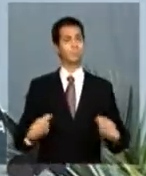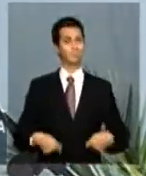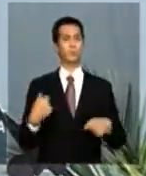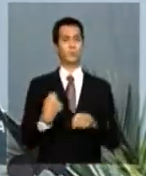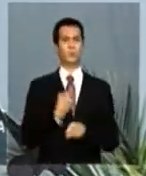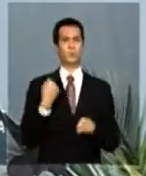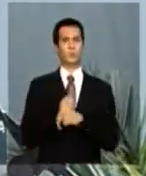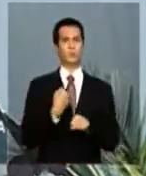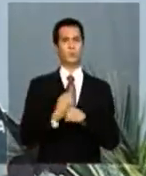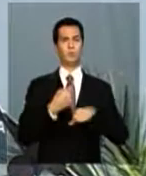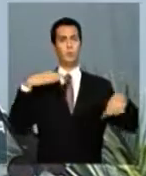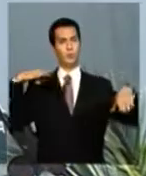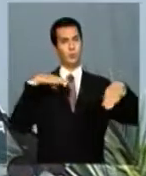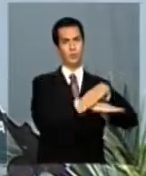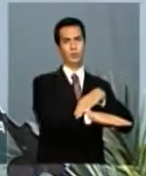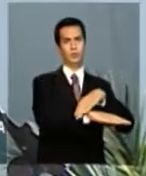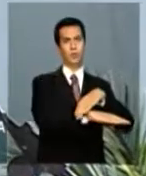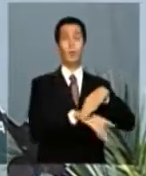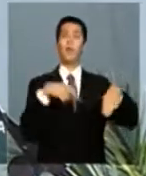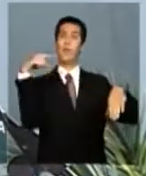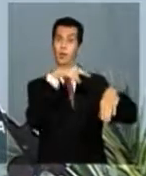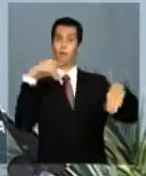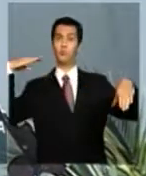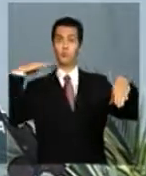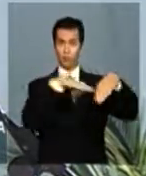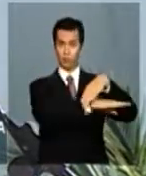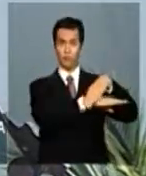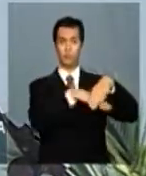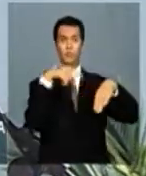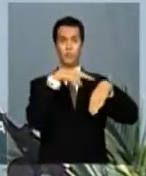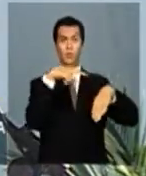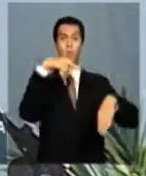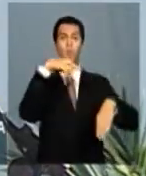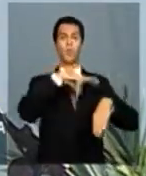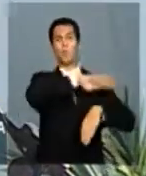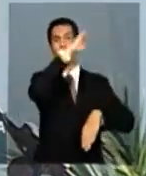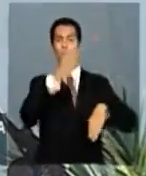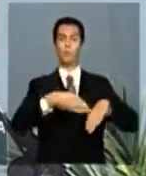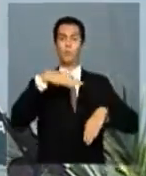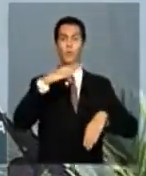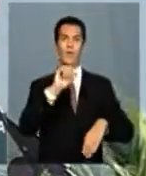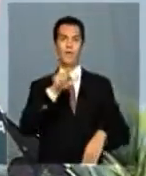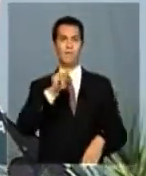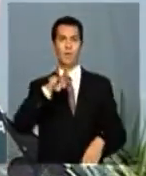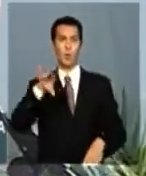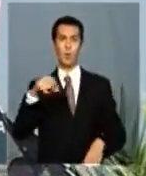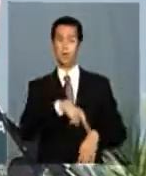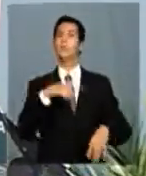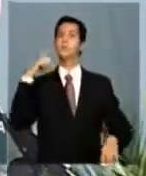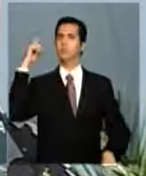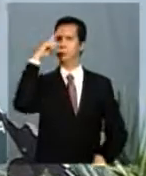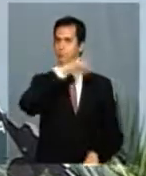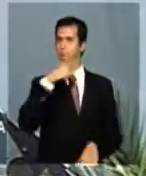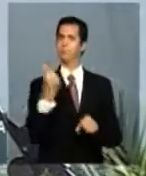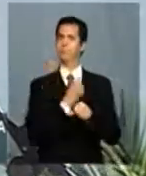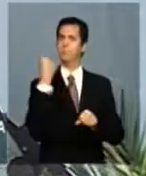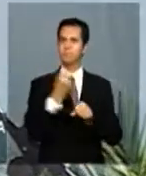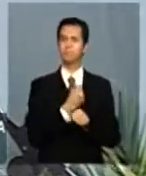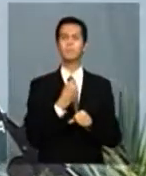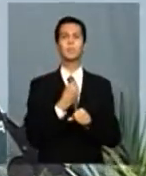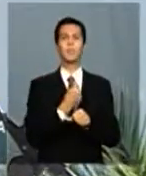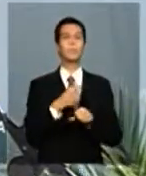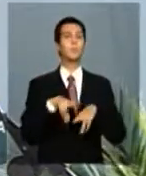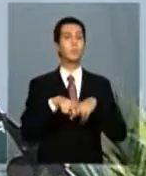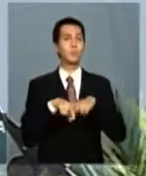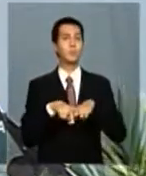a construção do túnel do Morro dos Cavalos é uma obra complexa. Por isso, ao mesmo tempo